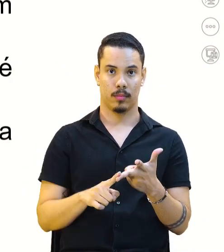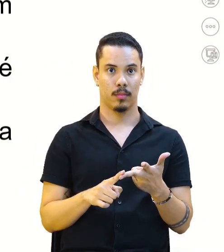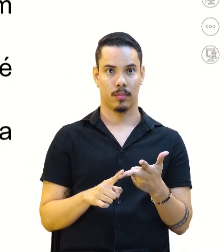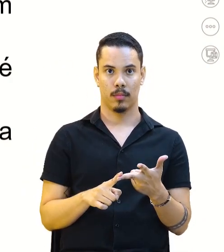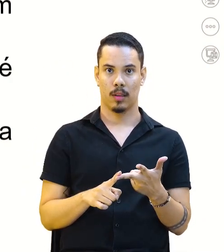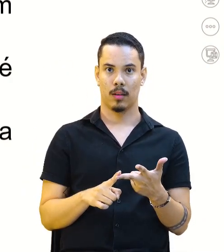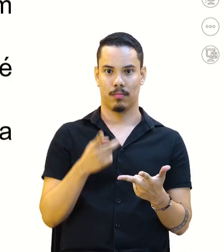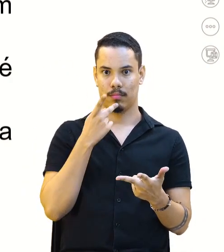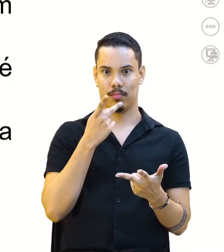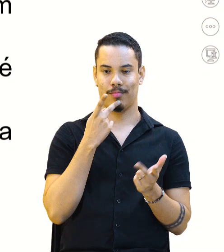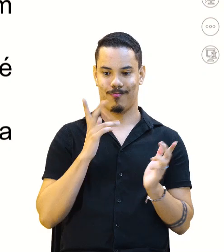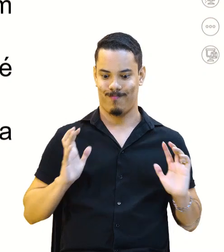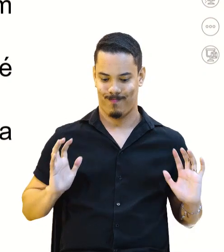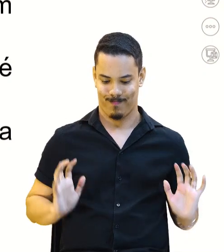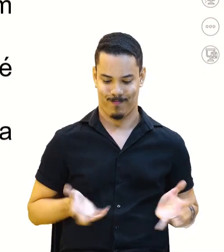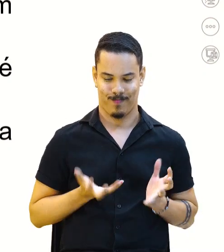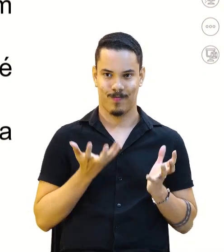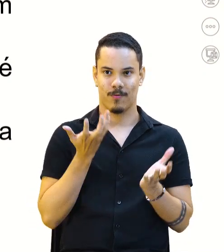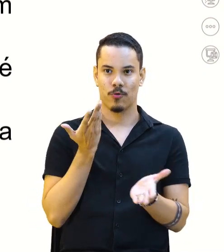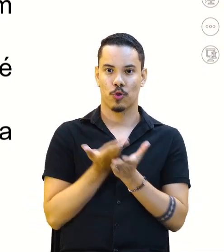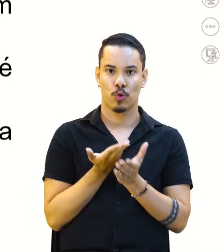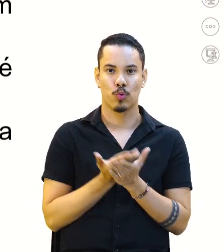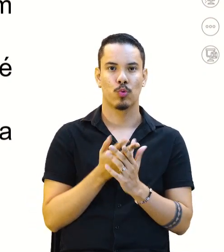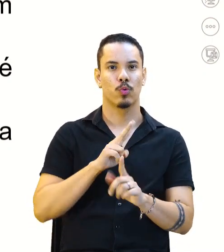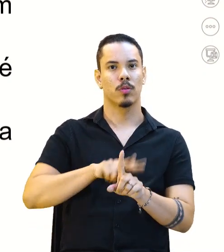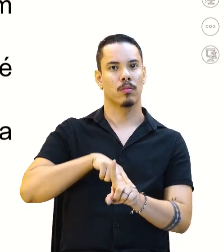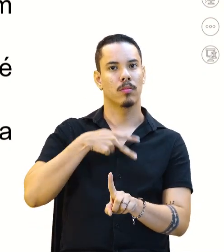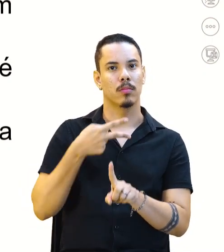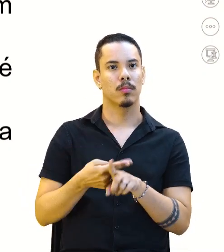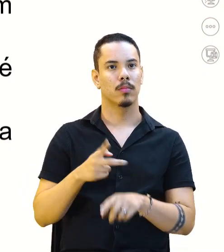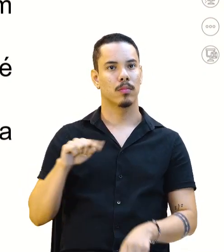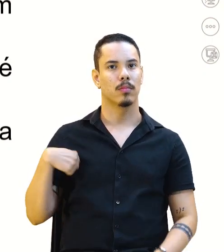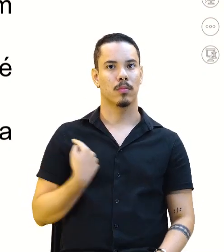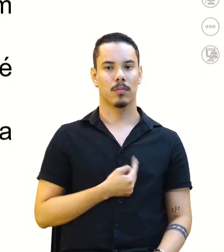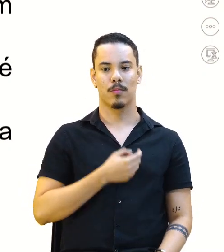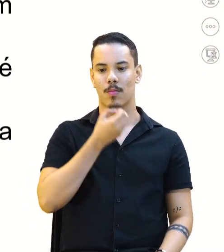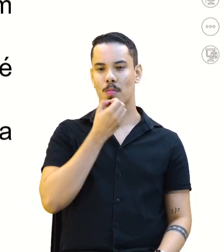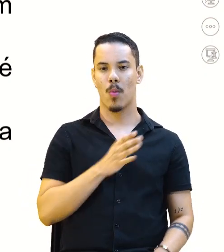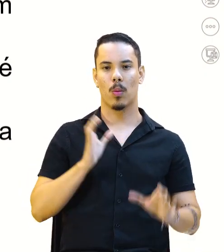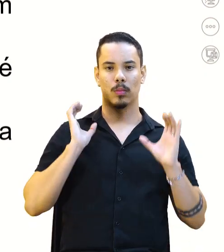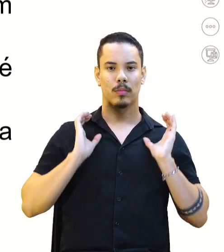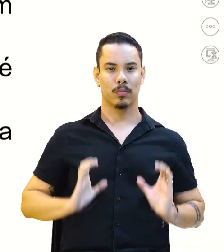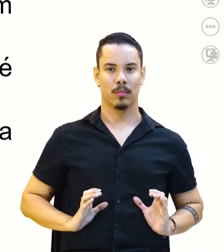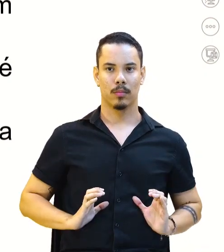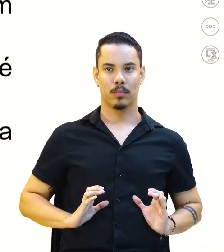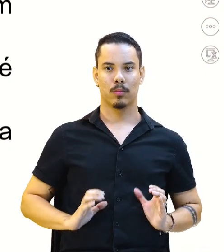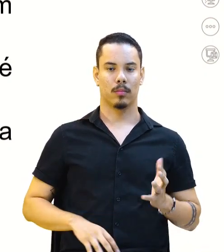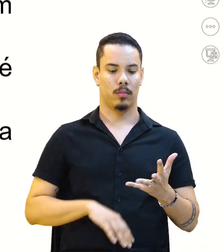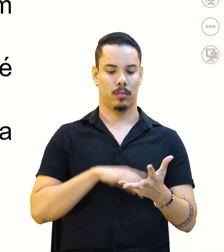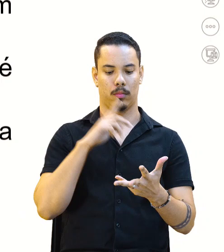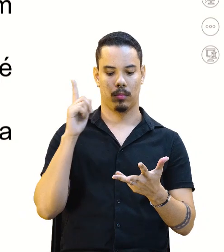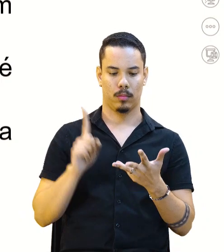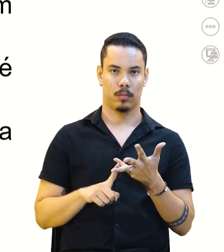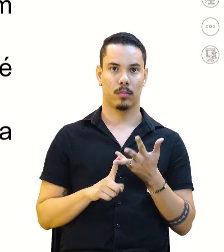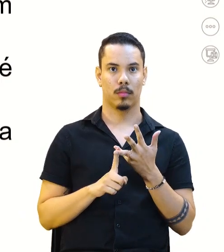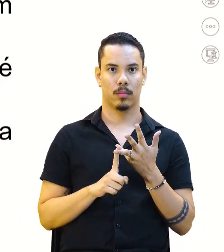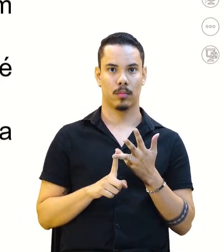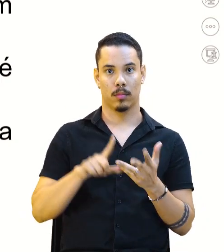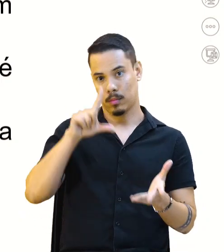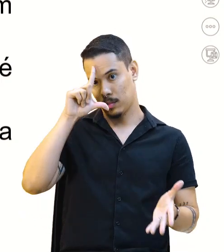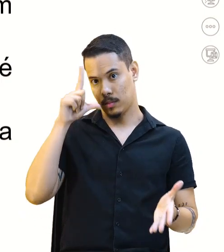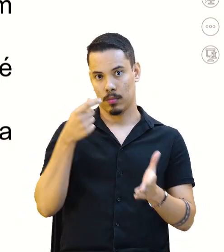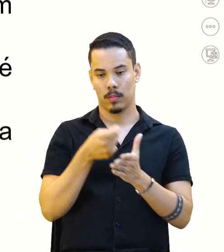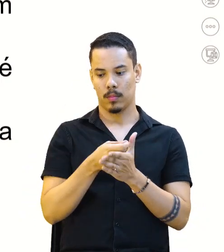para intensificar os estudos para sermos bons cidadãos. Ou a D, determinar que